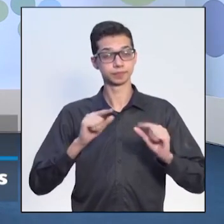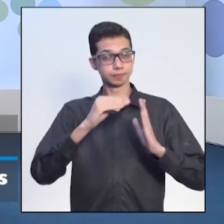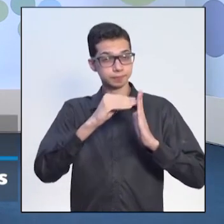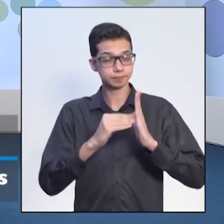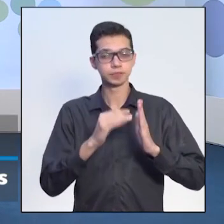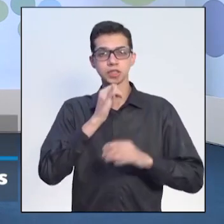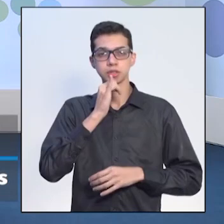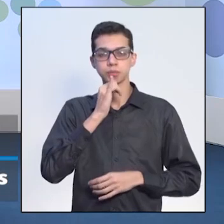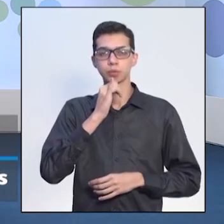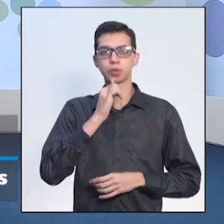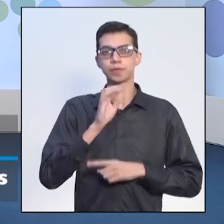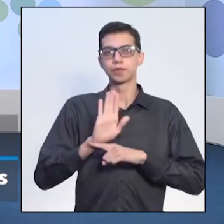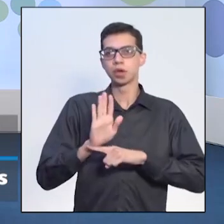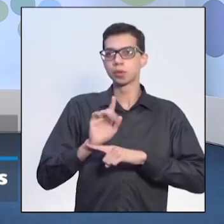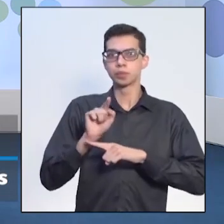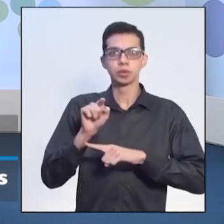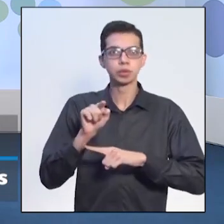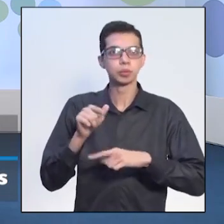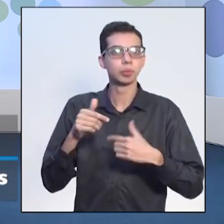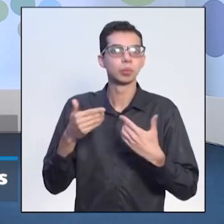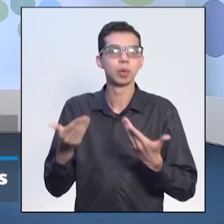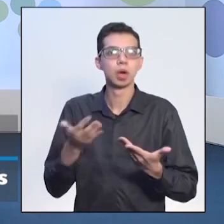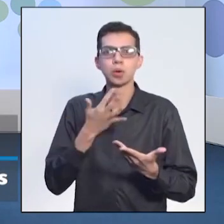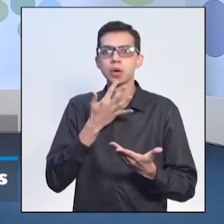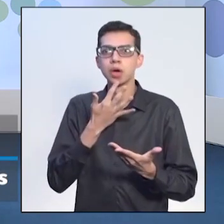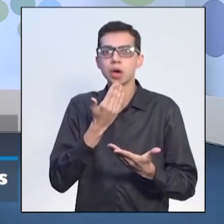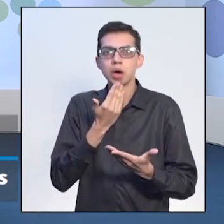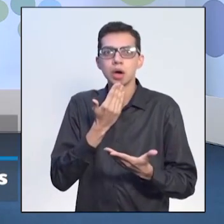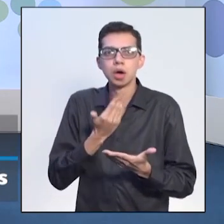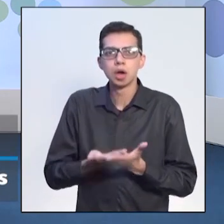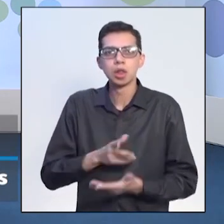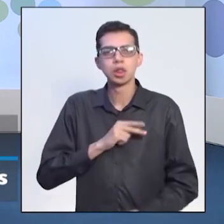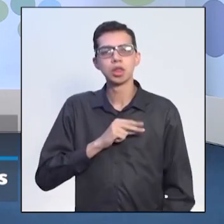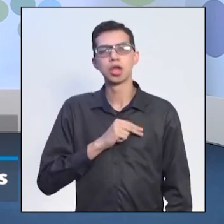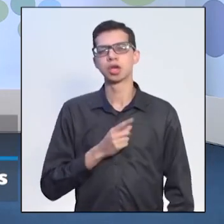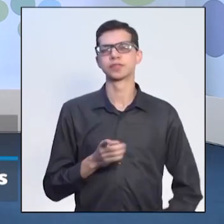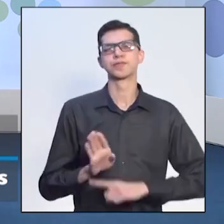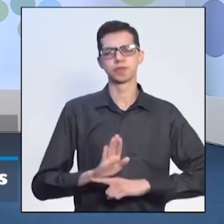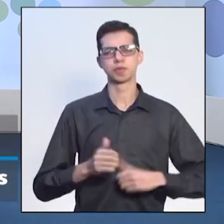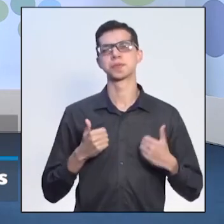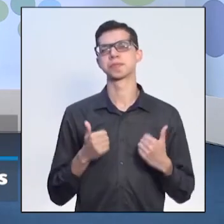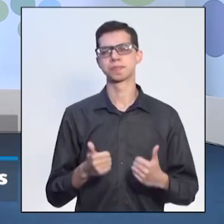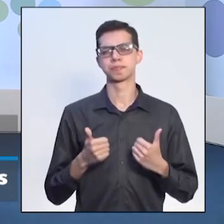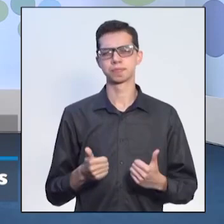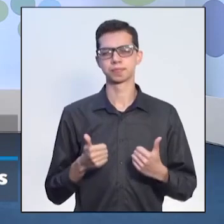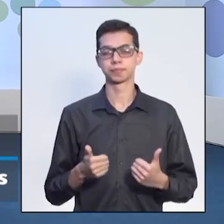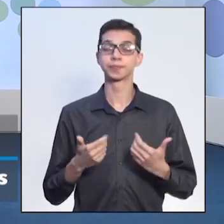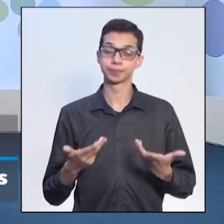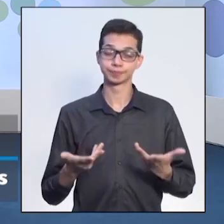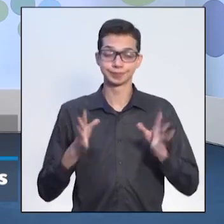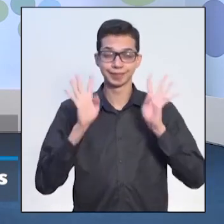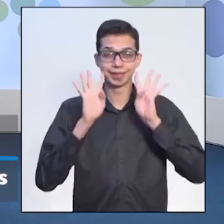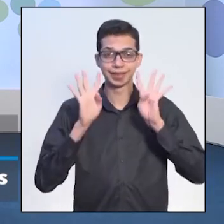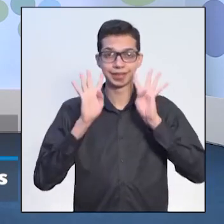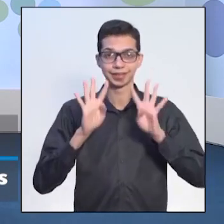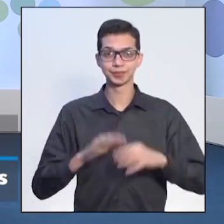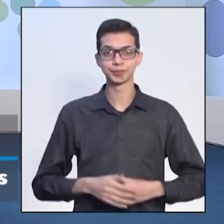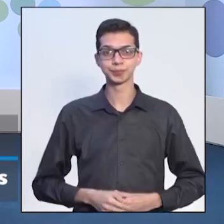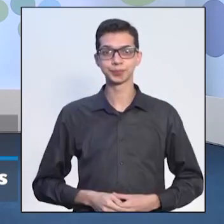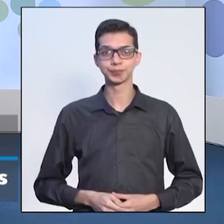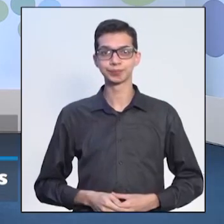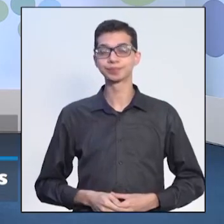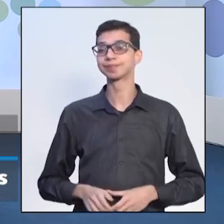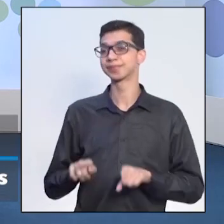filme foi esse? Olha, vale a pena. Caraca, que filme bom, né? Então, assim, é bacana isso. Então, E que decepção